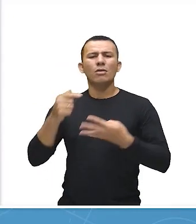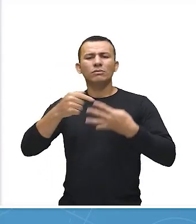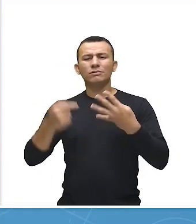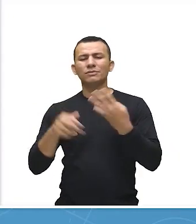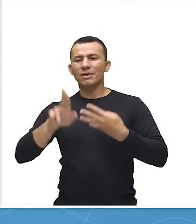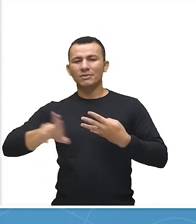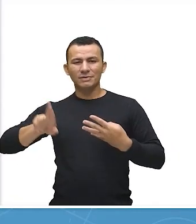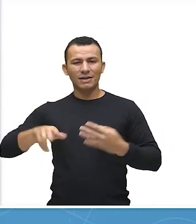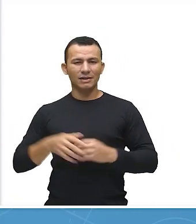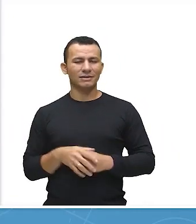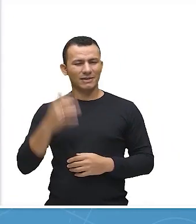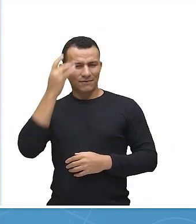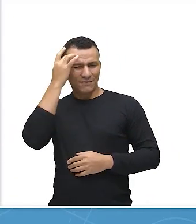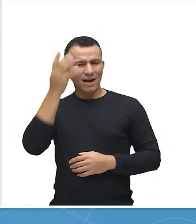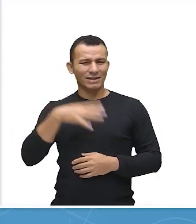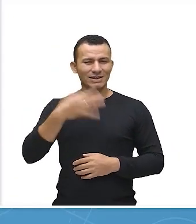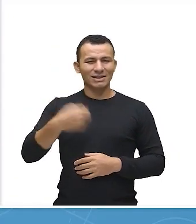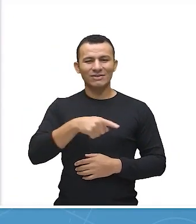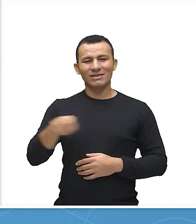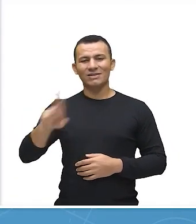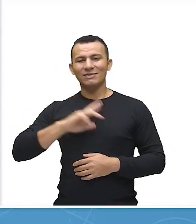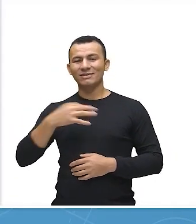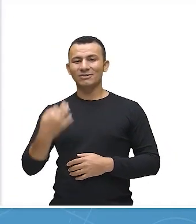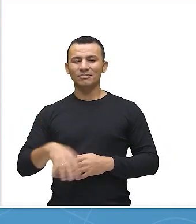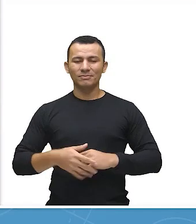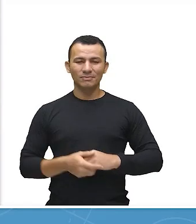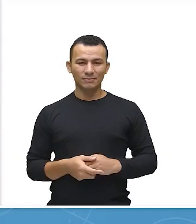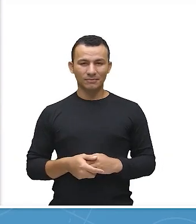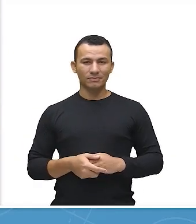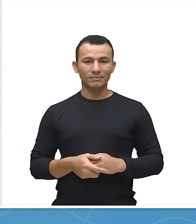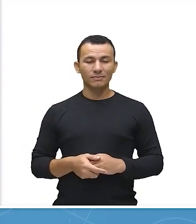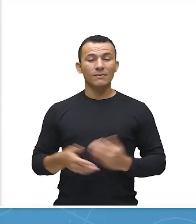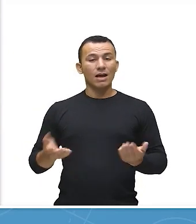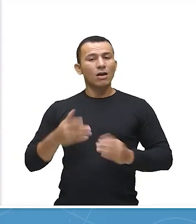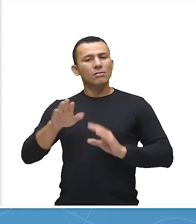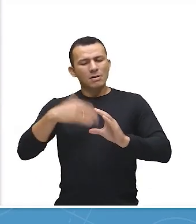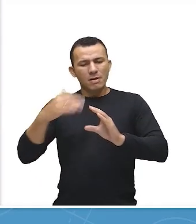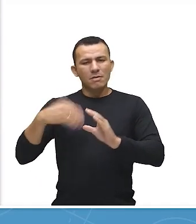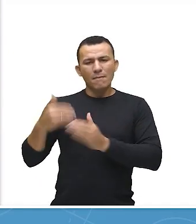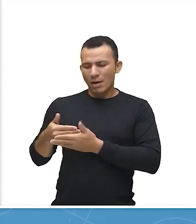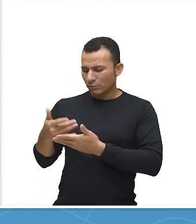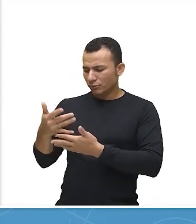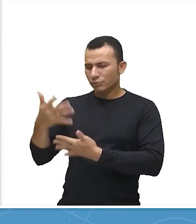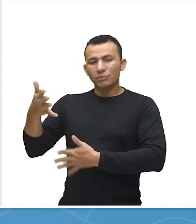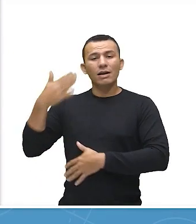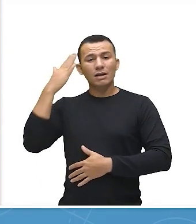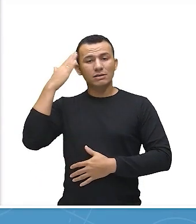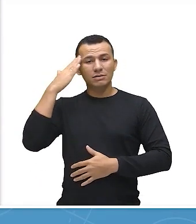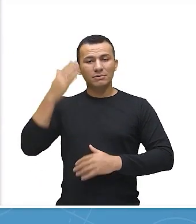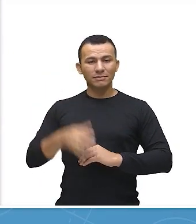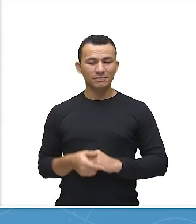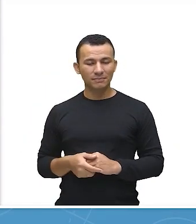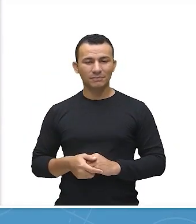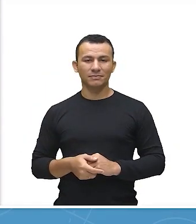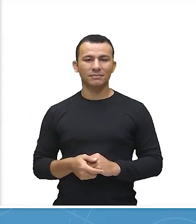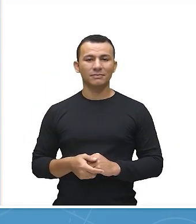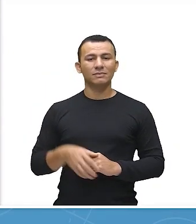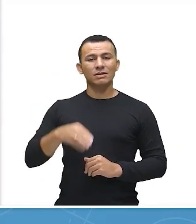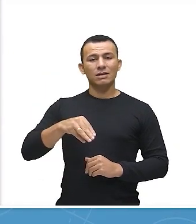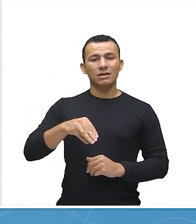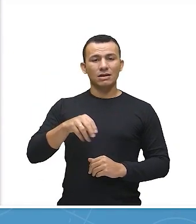à divindade. Essa eu tenho certeza que vocês vão acertar. Aí a gente tinha 4 alternativas. A gente tinha a alternativa A, seria a